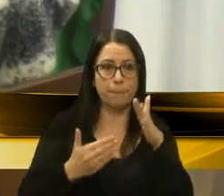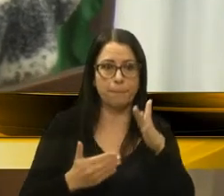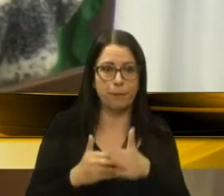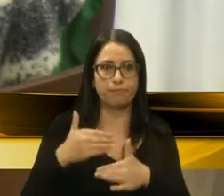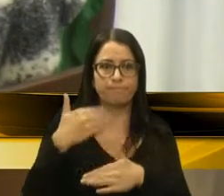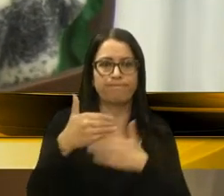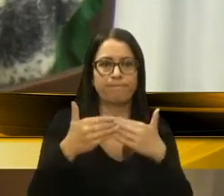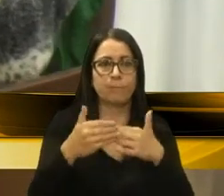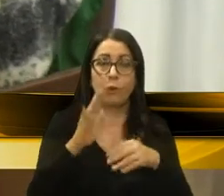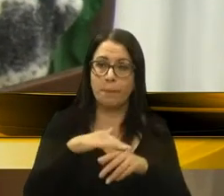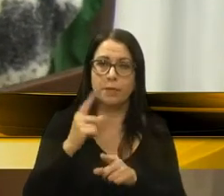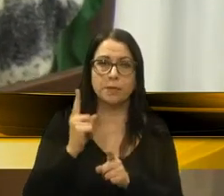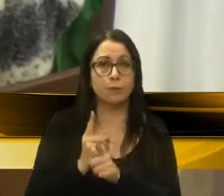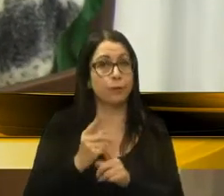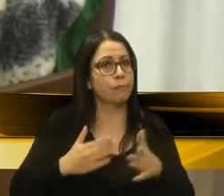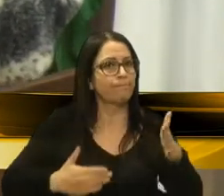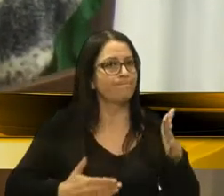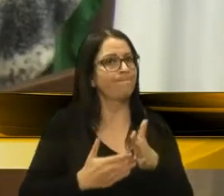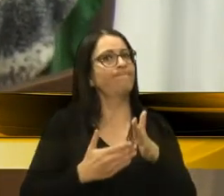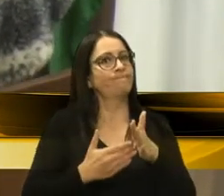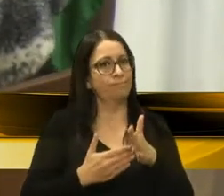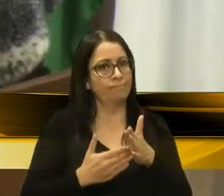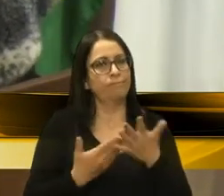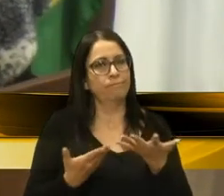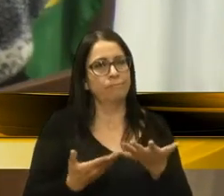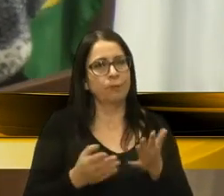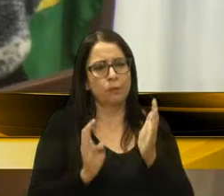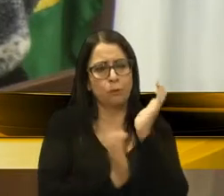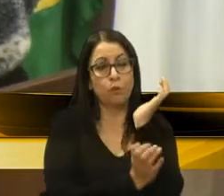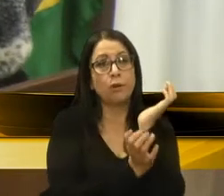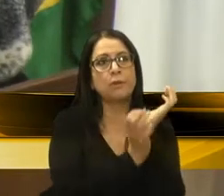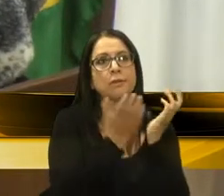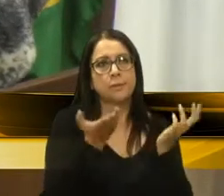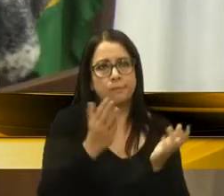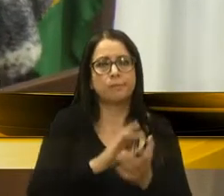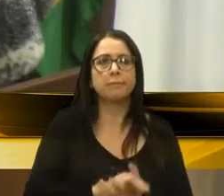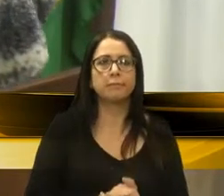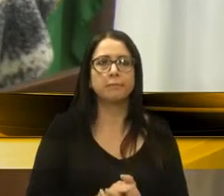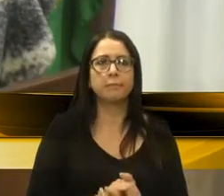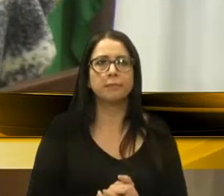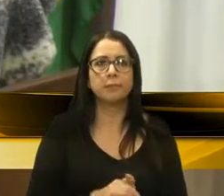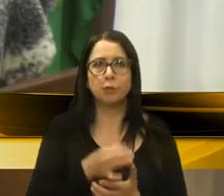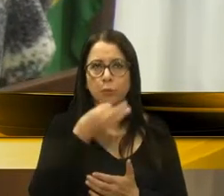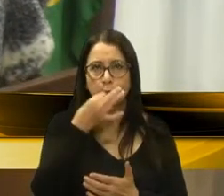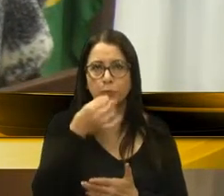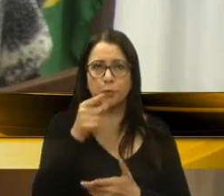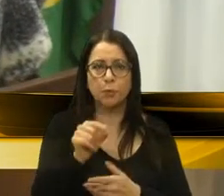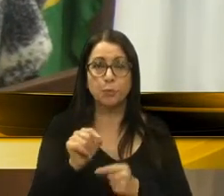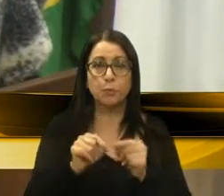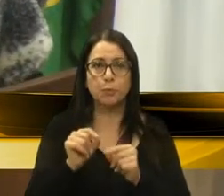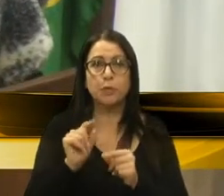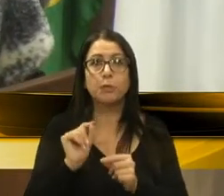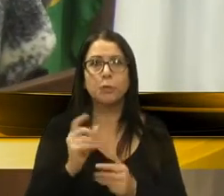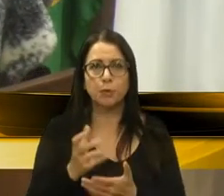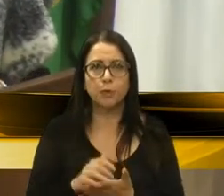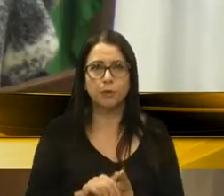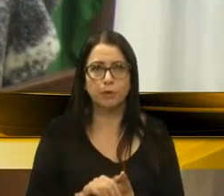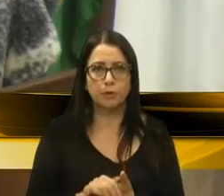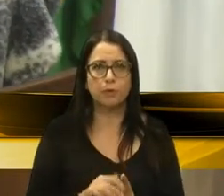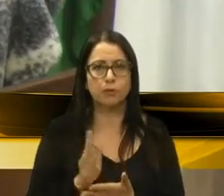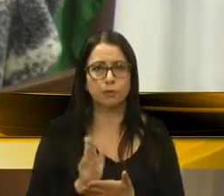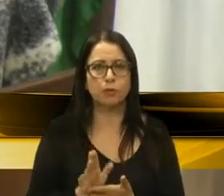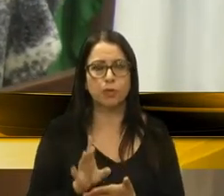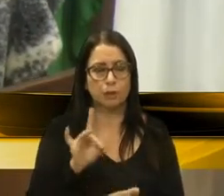que a gente mais encontra são barreiras, né? Burocracias. Então, a posição atual em relação a isso, já